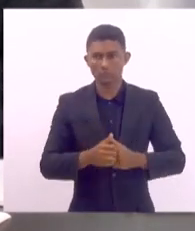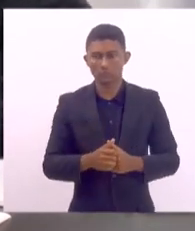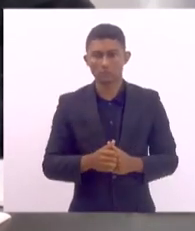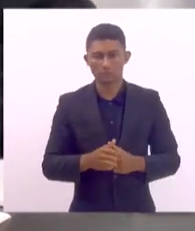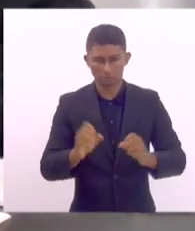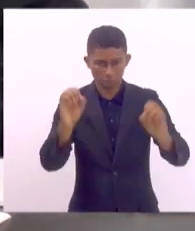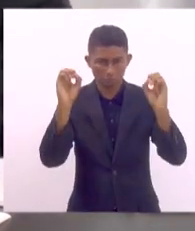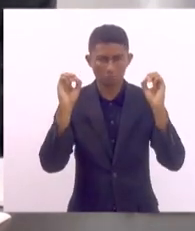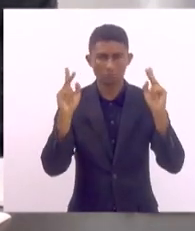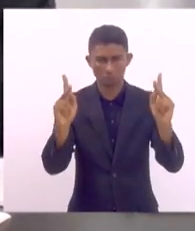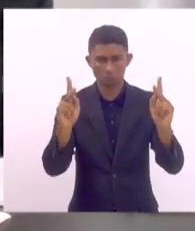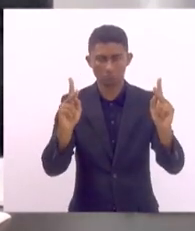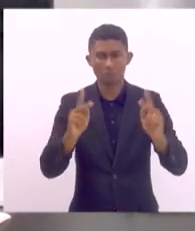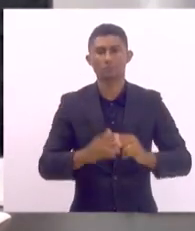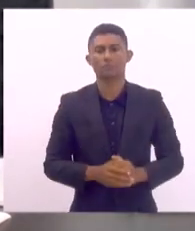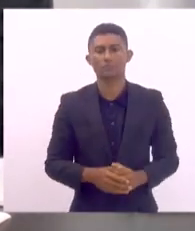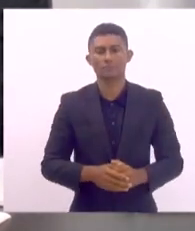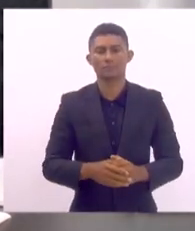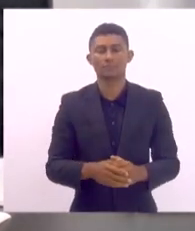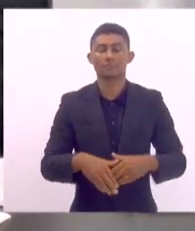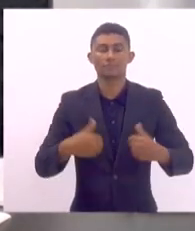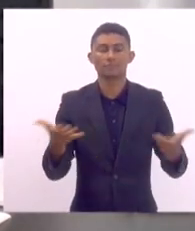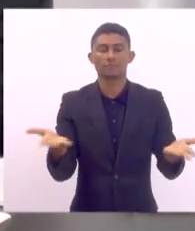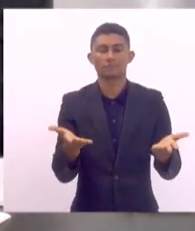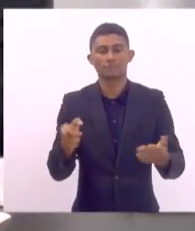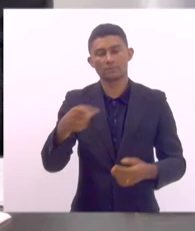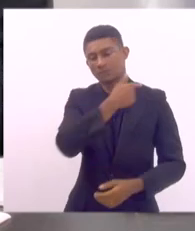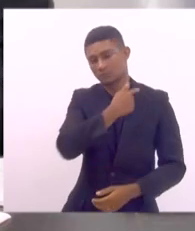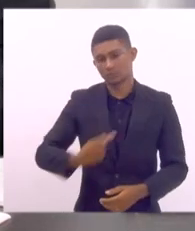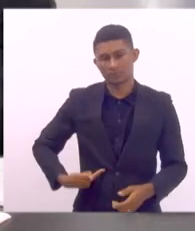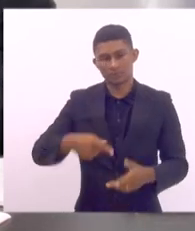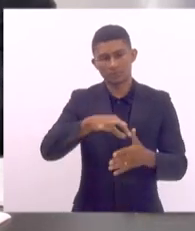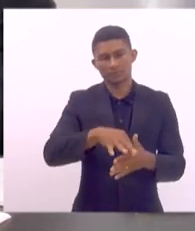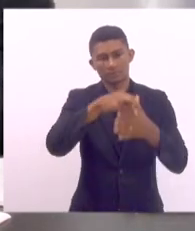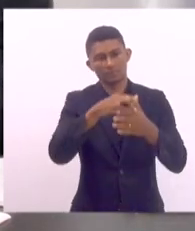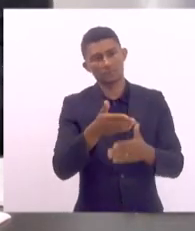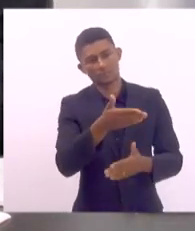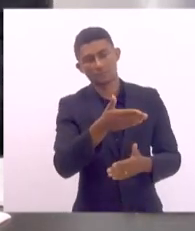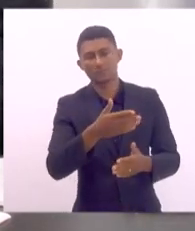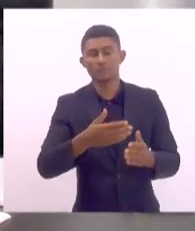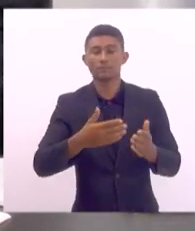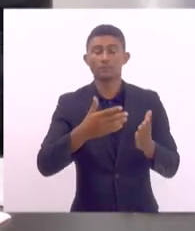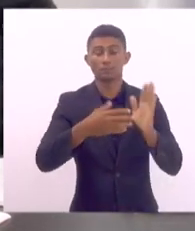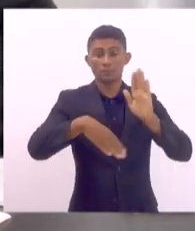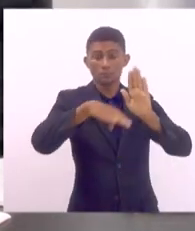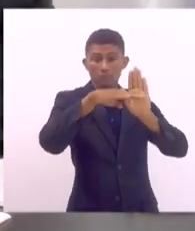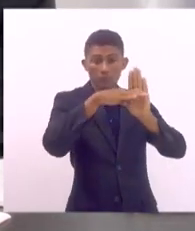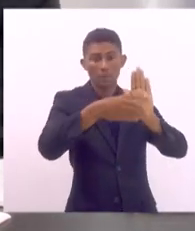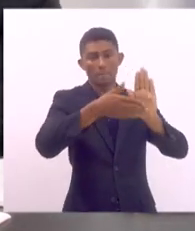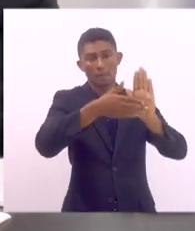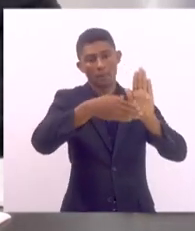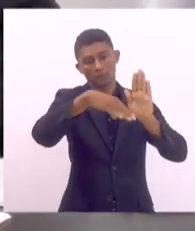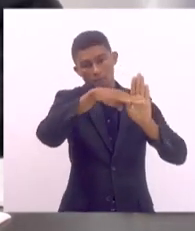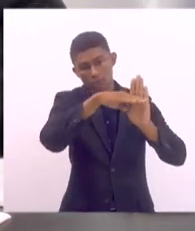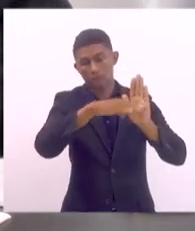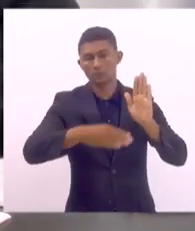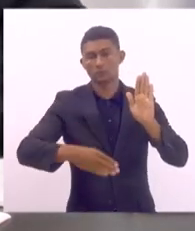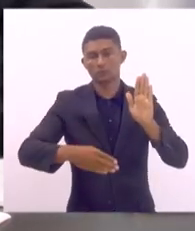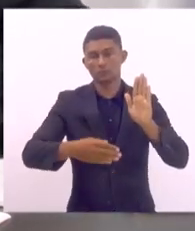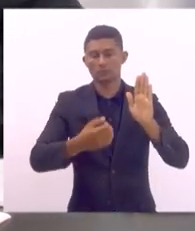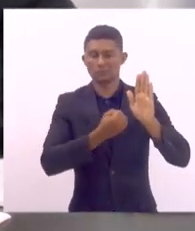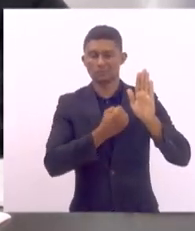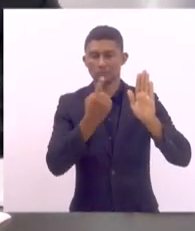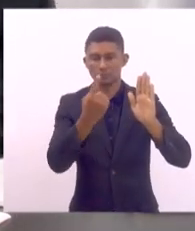Ok? Então, vamos ouvir o líder do governo. Número 1 da pauta do dia 28... Deputado